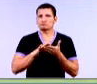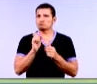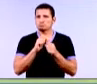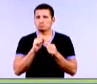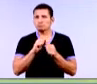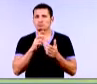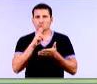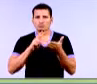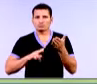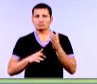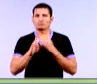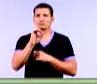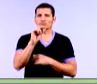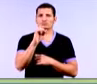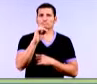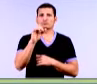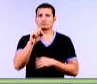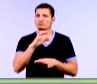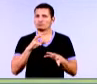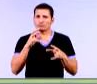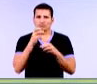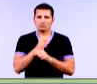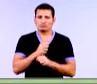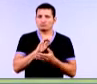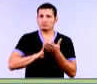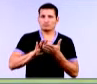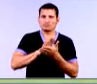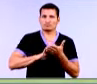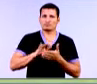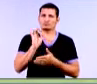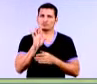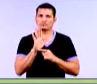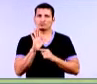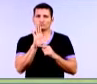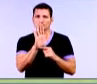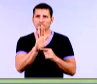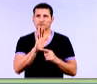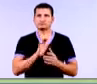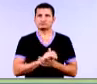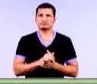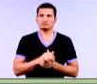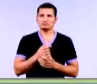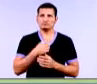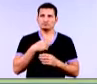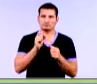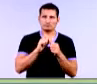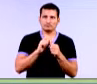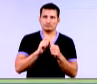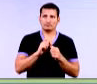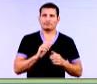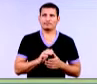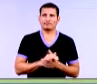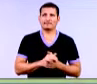não fiz processamento, apenas mostrei. Então fiz, olha,